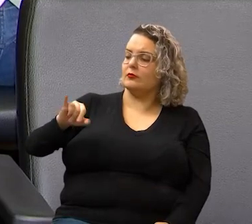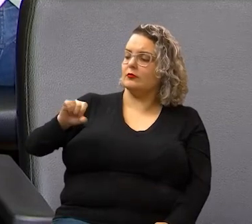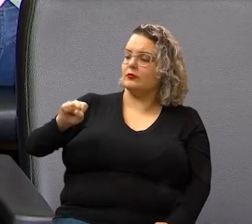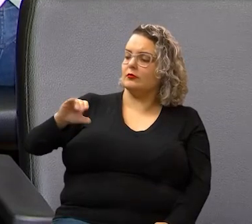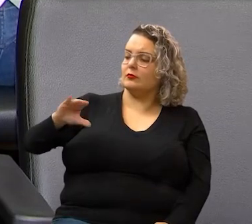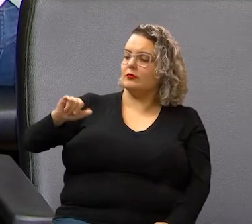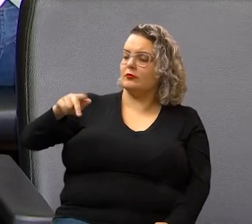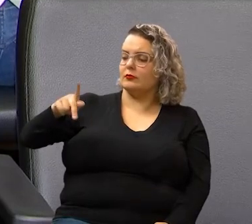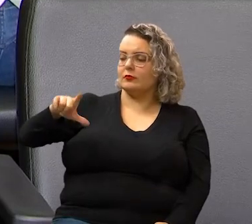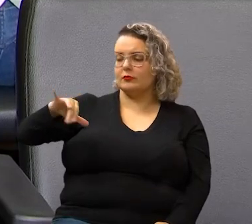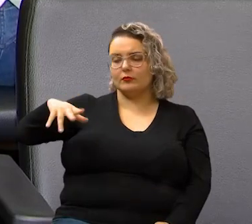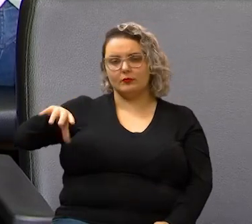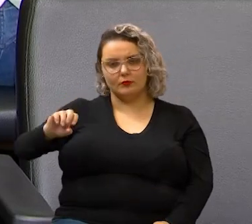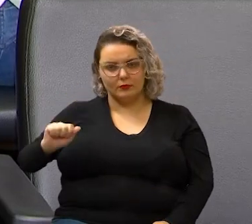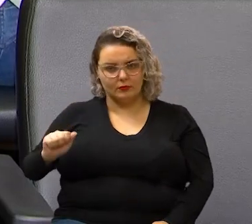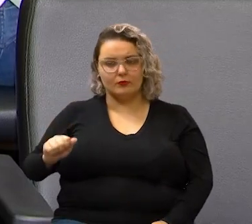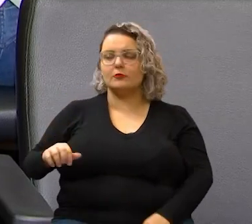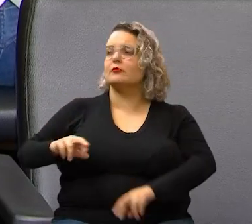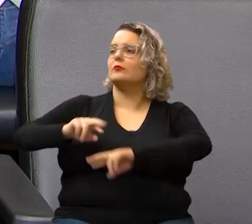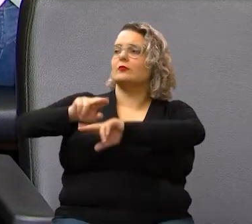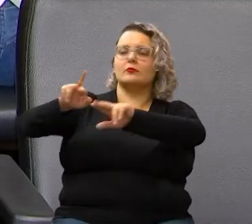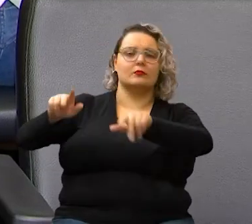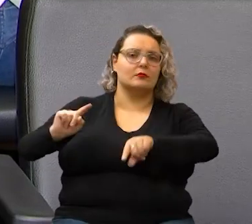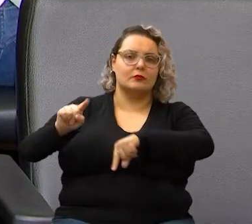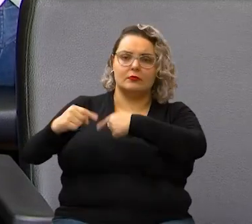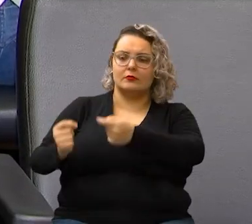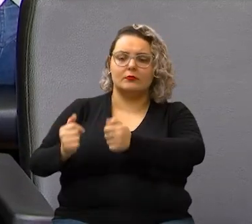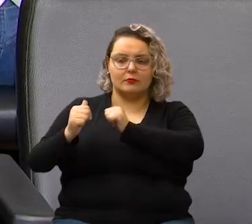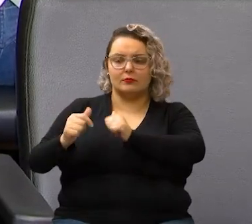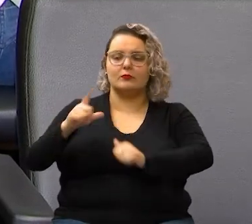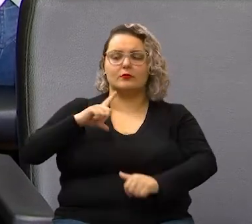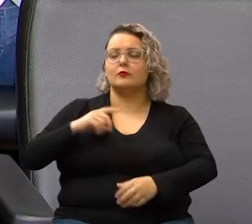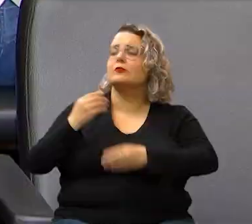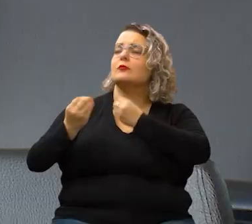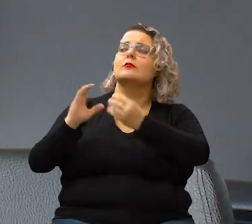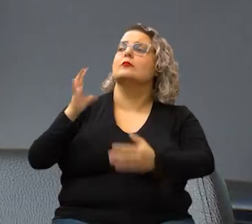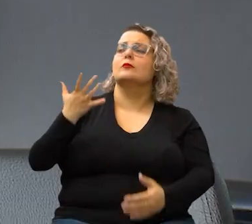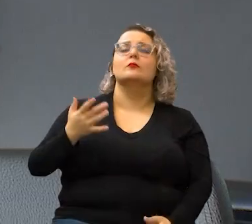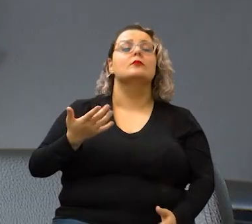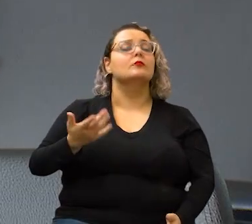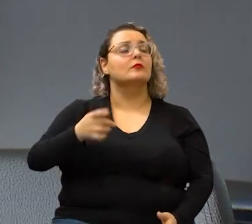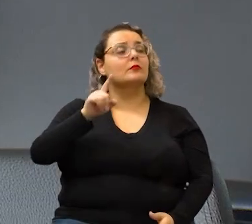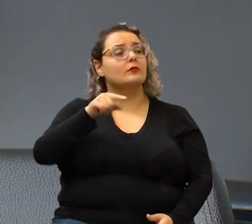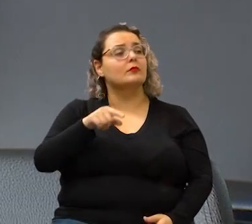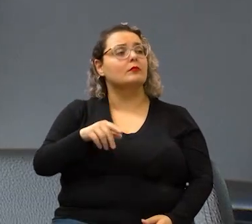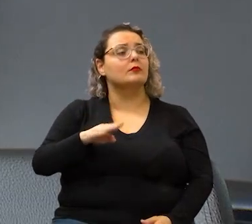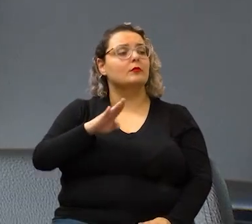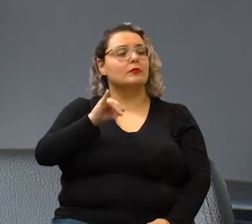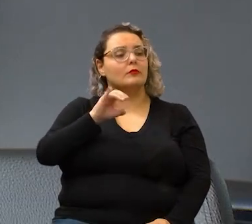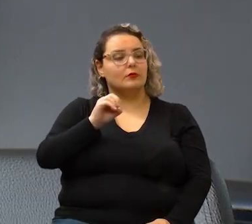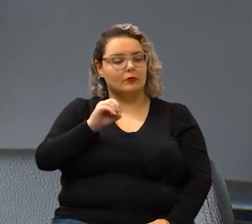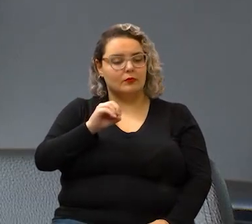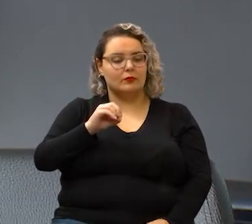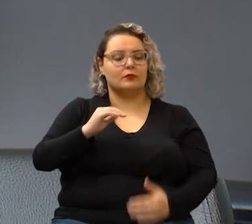até equitação. Como é que surgiu também, vereador? Então, esse daí porque a pessoa tem